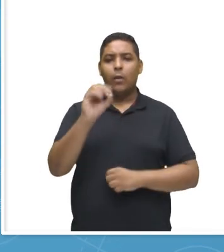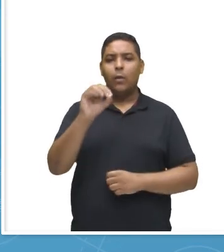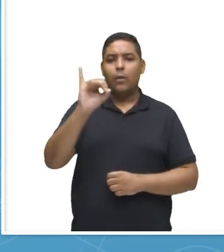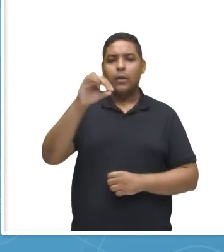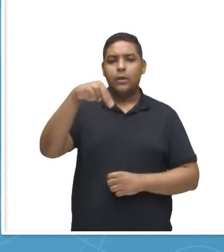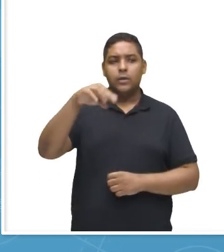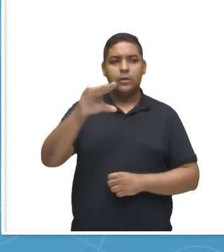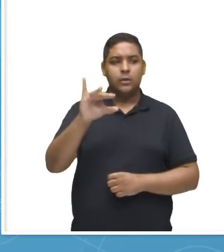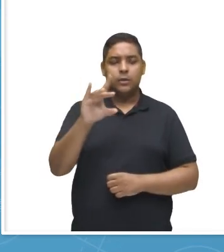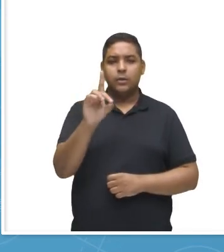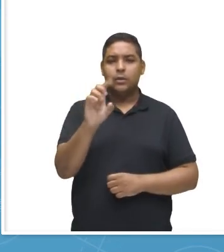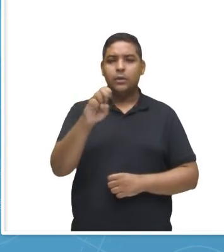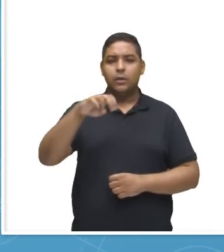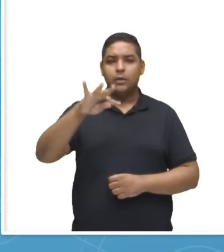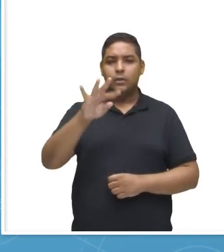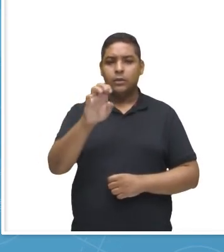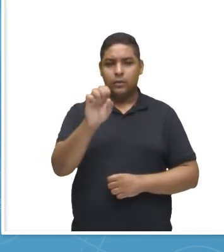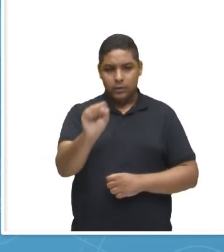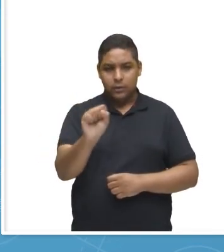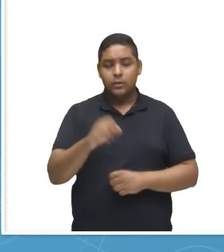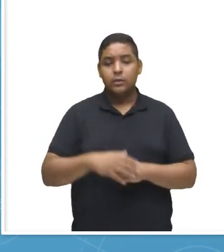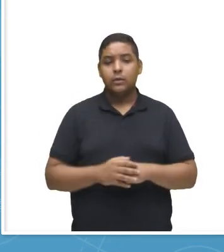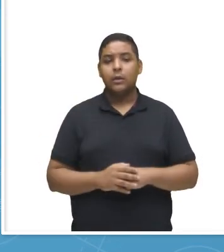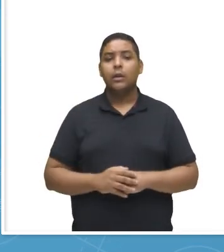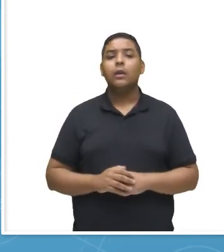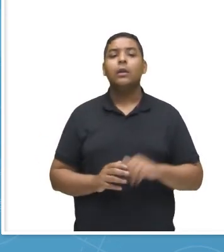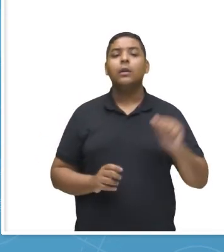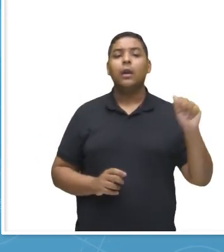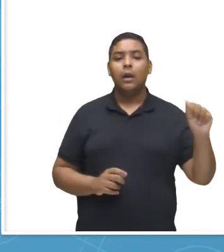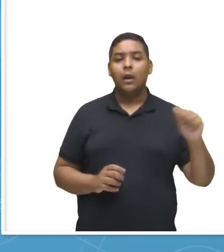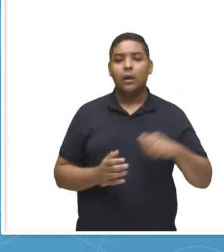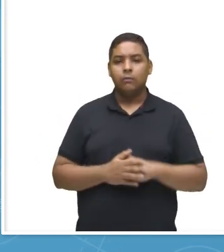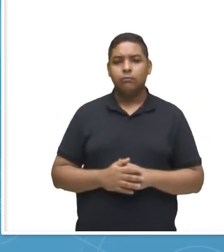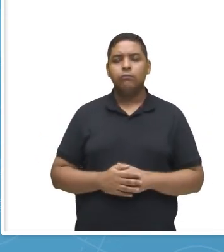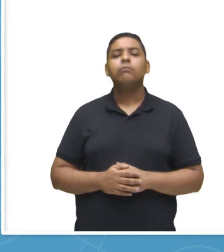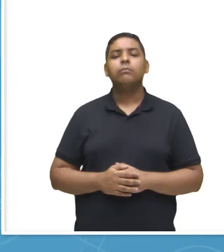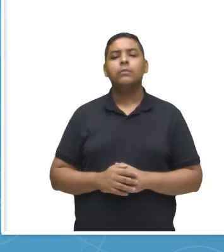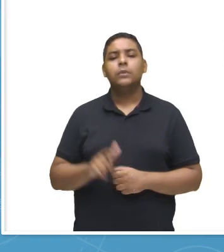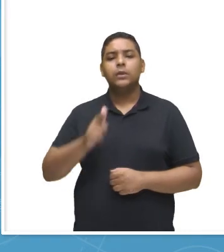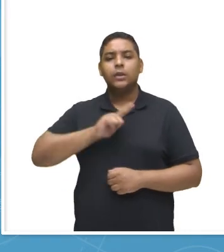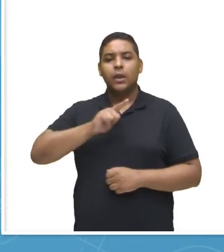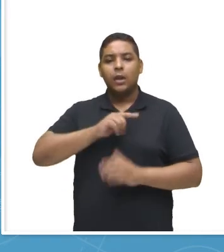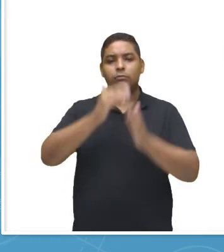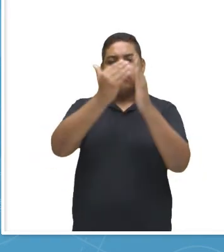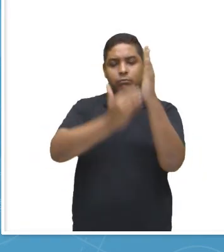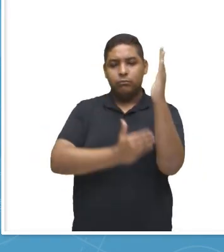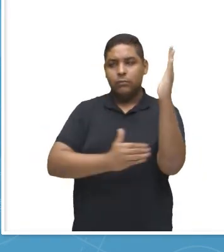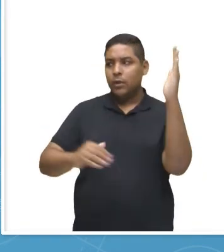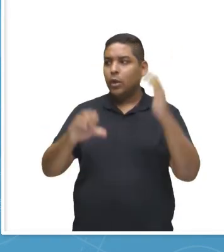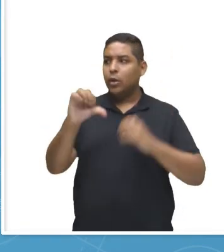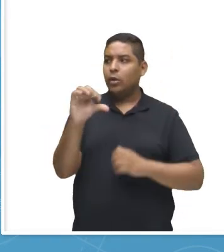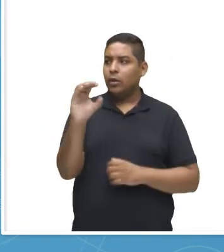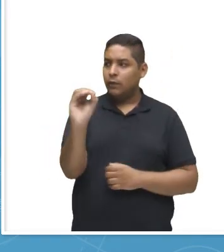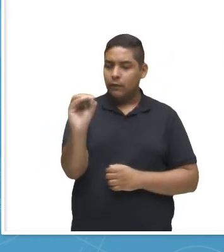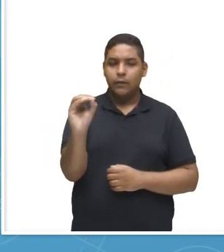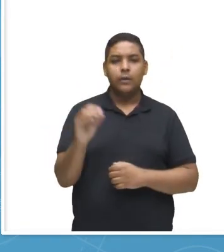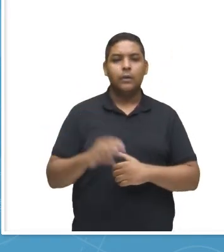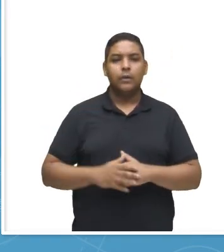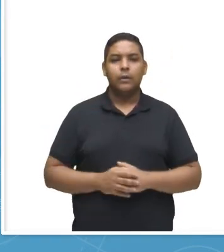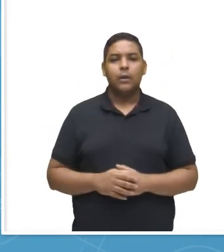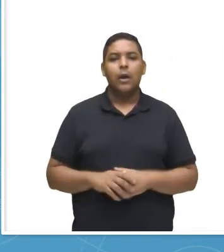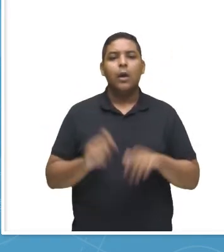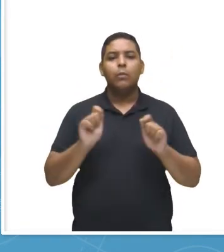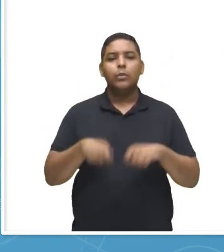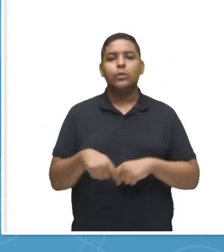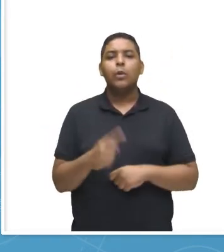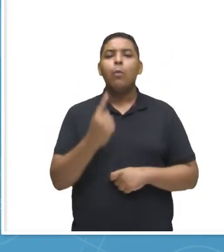se formarem um ângulo de 90 graus, B, não possuírem nenhum ponto em comum, C, possuírem um único ponto